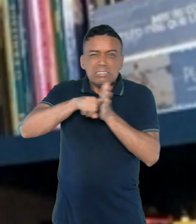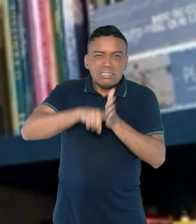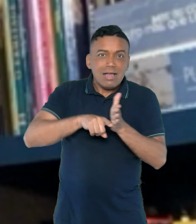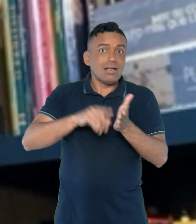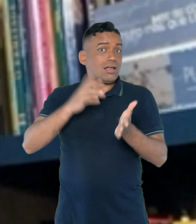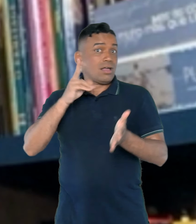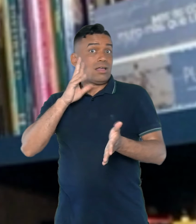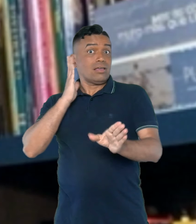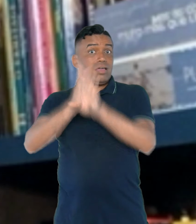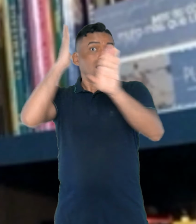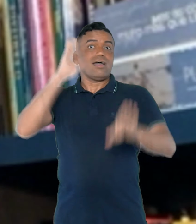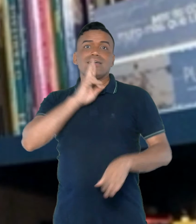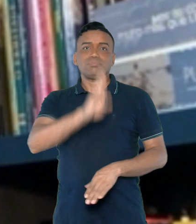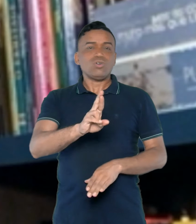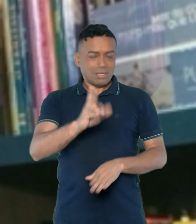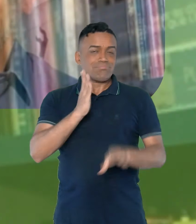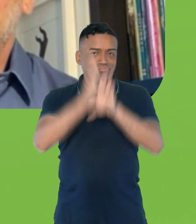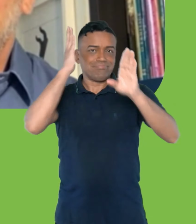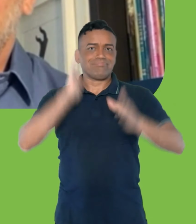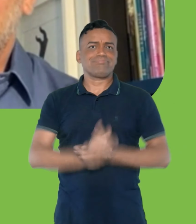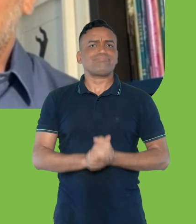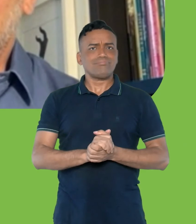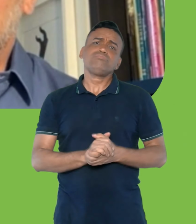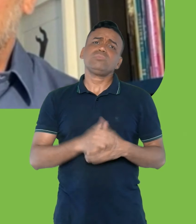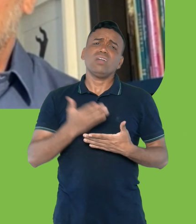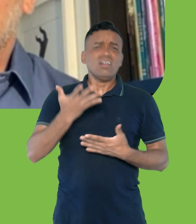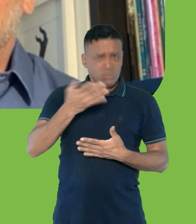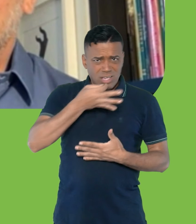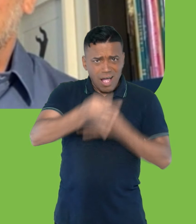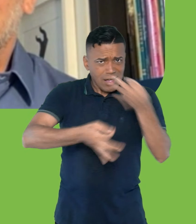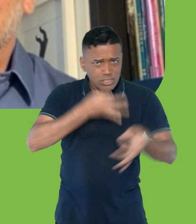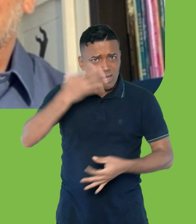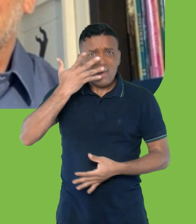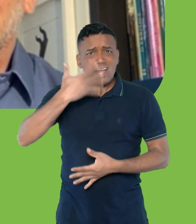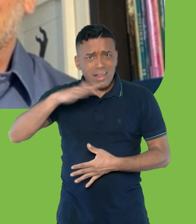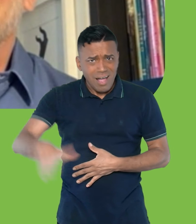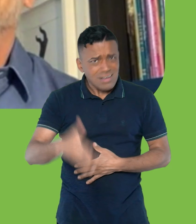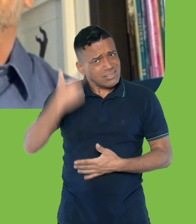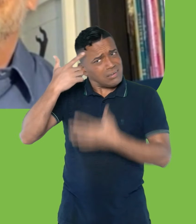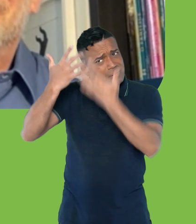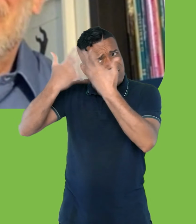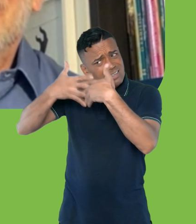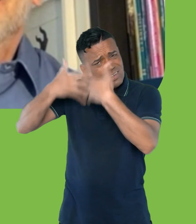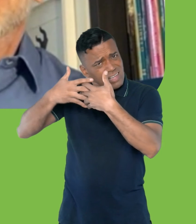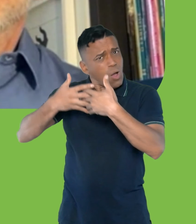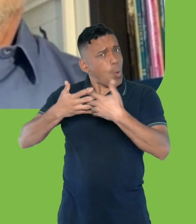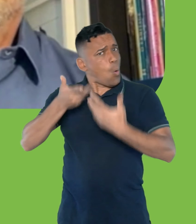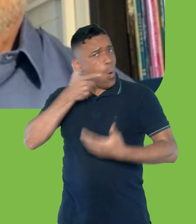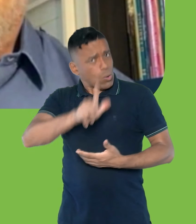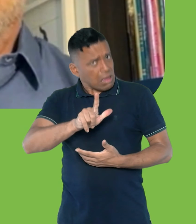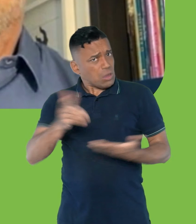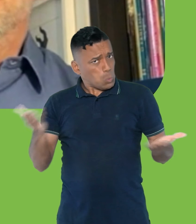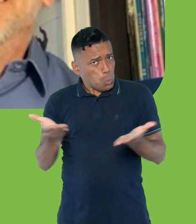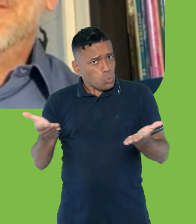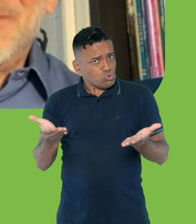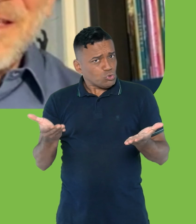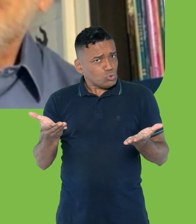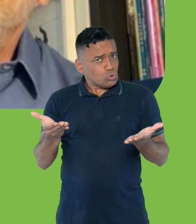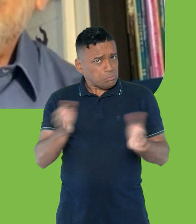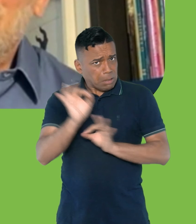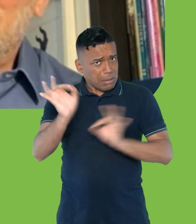resposta. E você acha que as crianças de hoje elas estão preparadas para esse tipo de reflexão? Olha só,